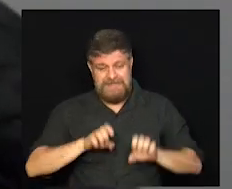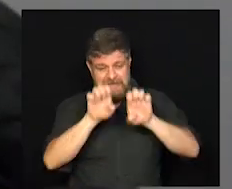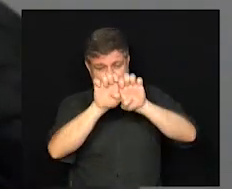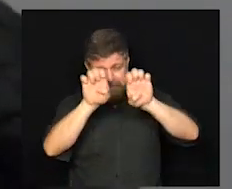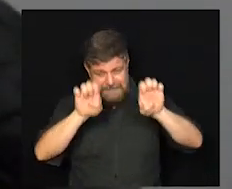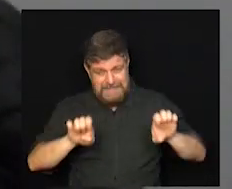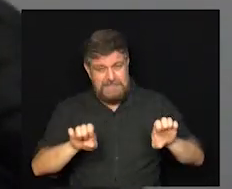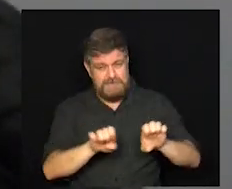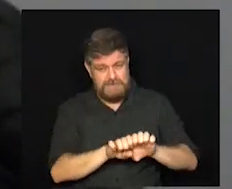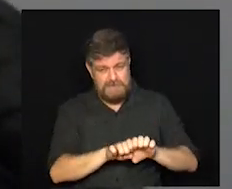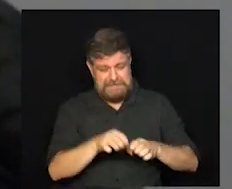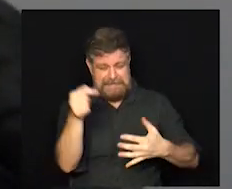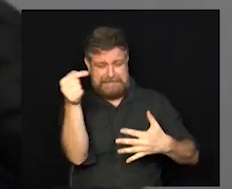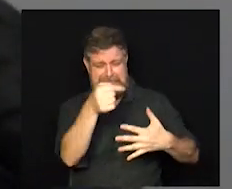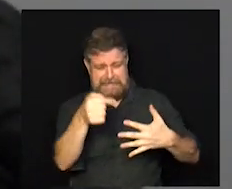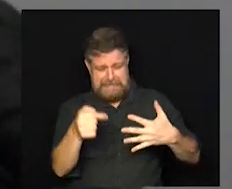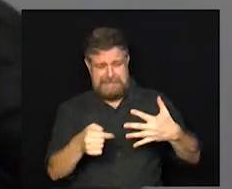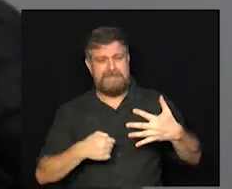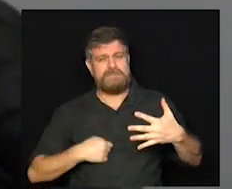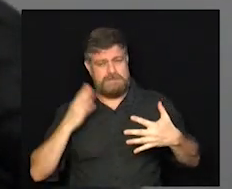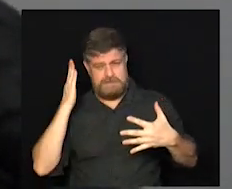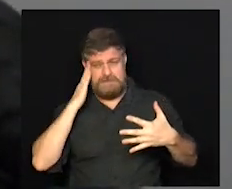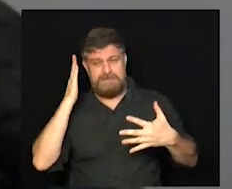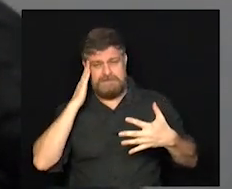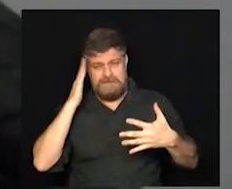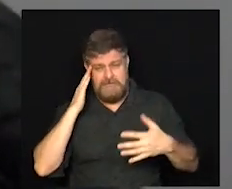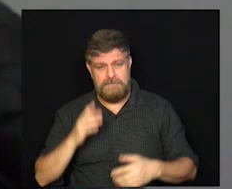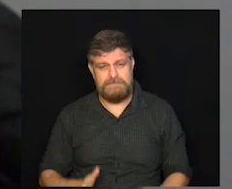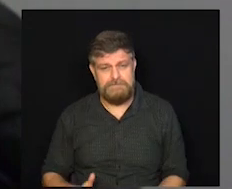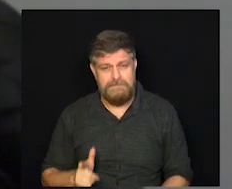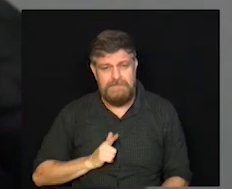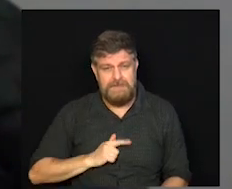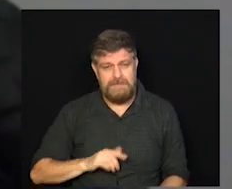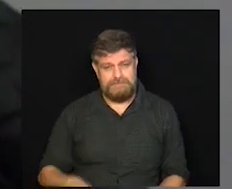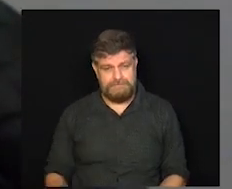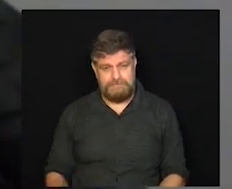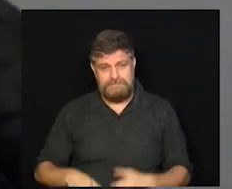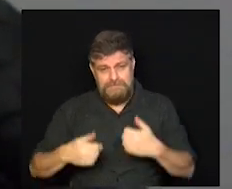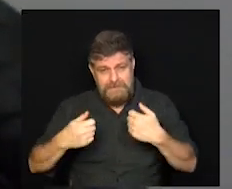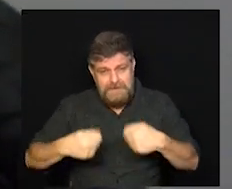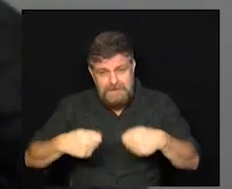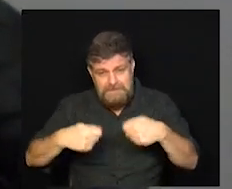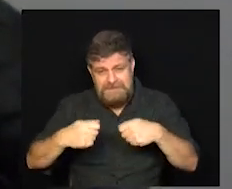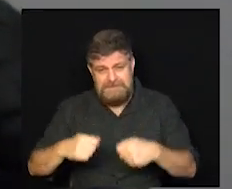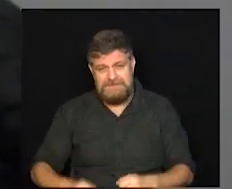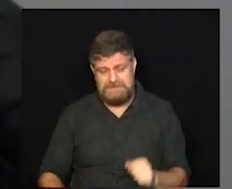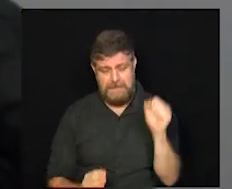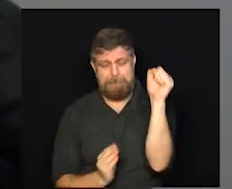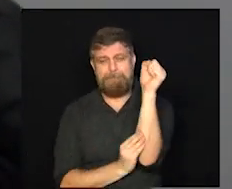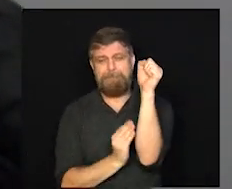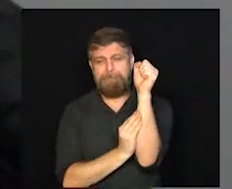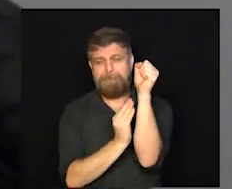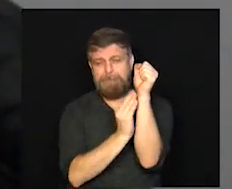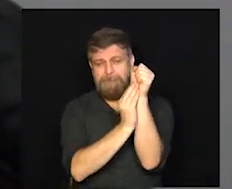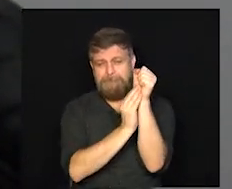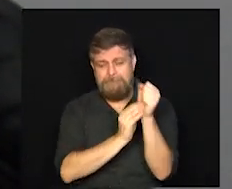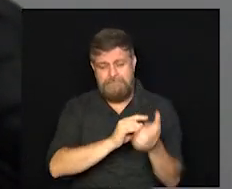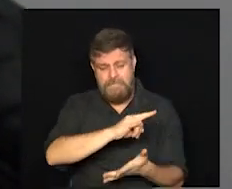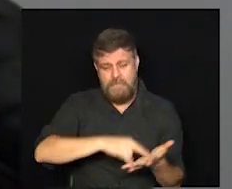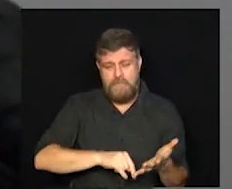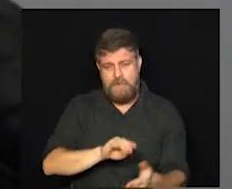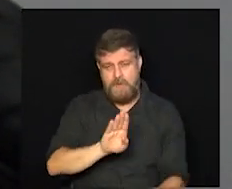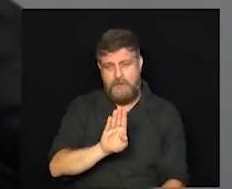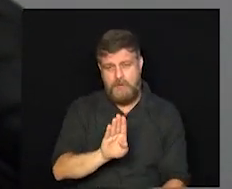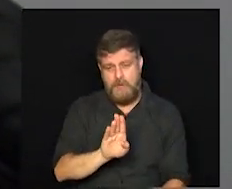isso. Então, é um tipo de situação que exige isso tudo. No entanto, a gente que